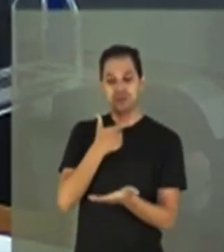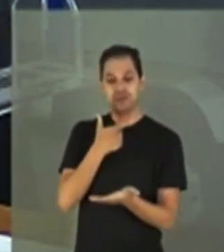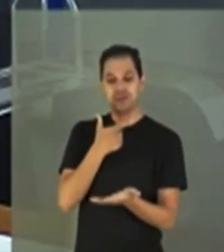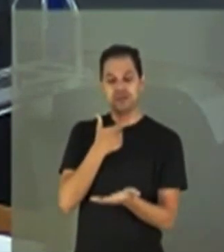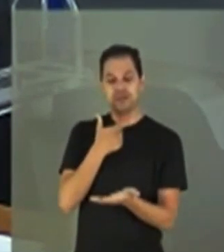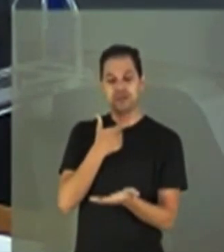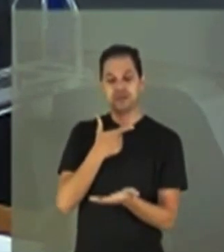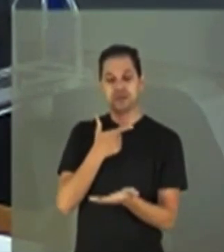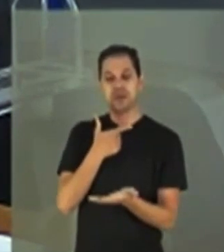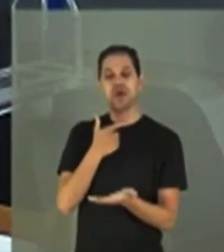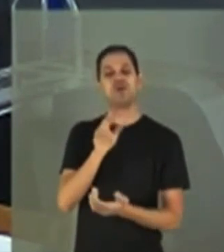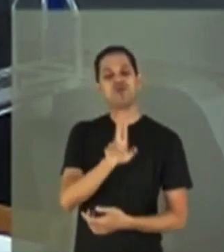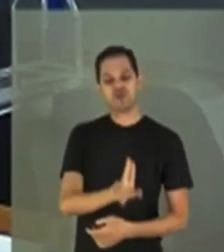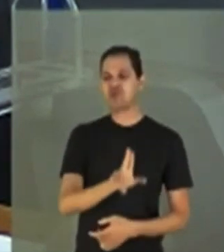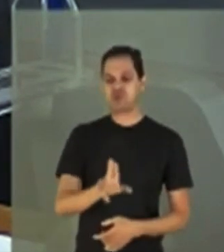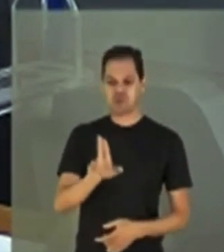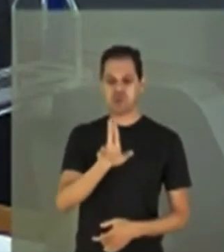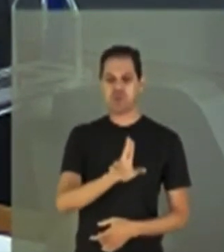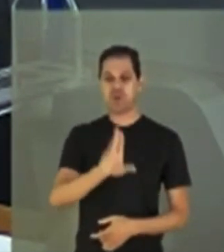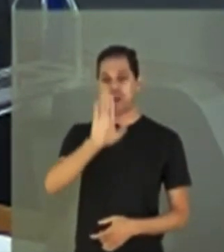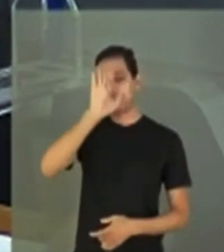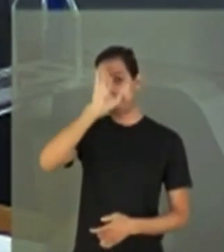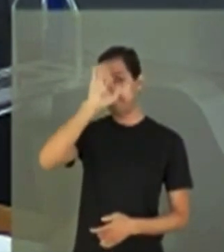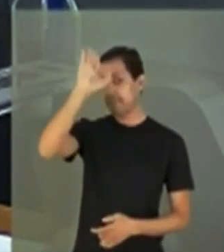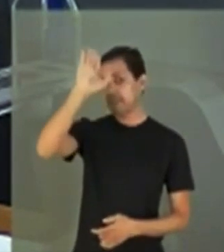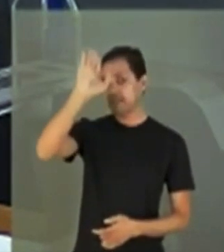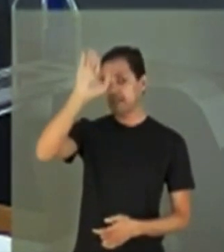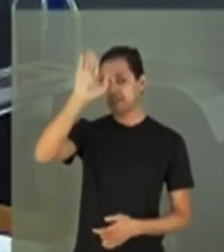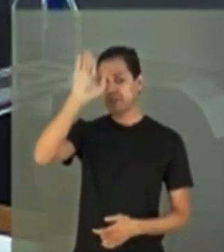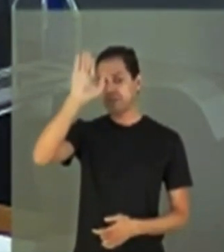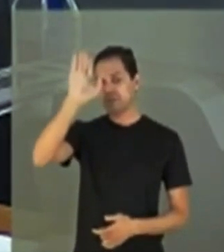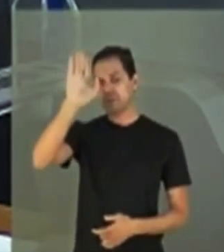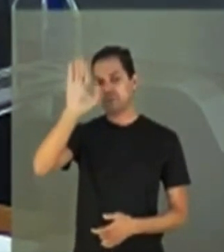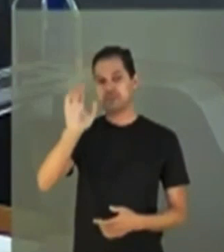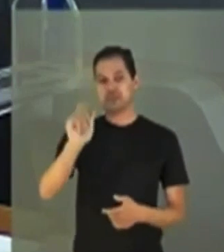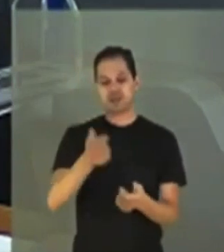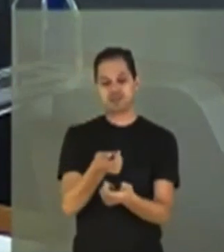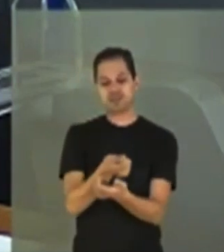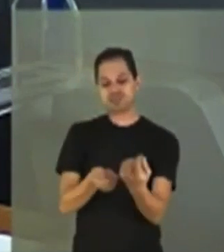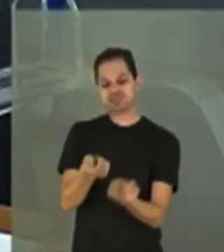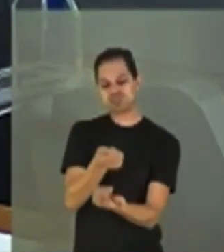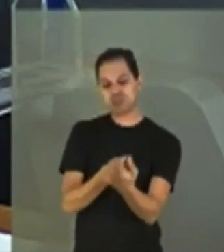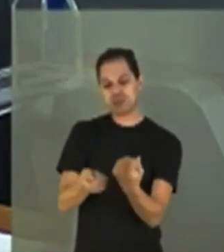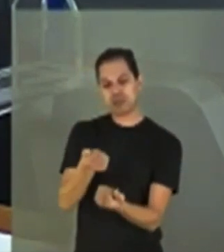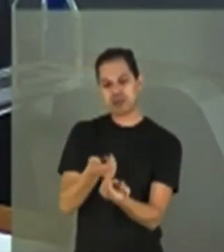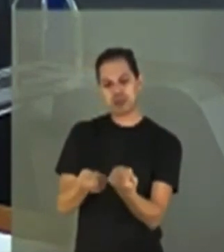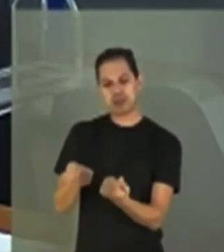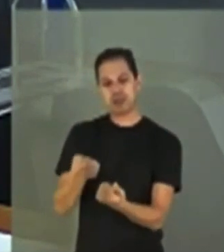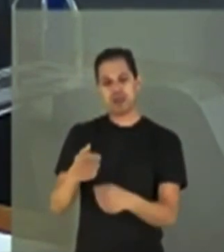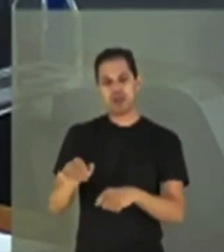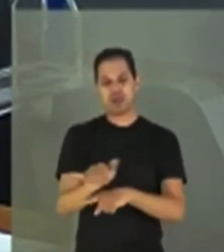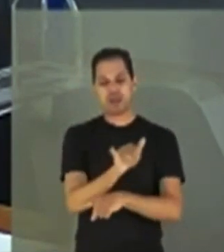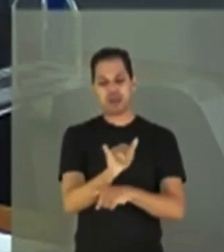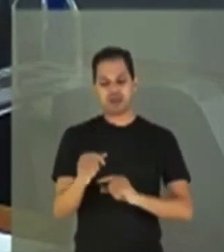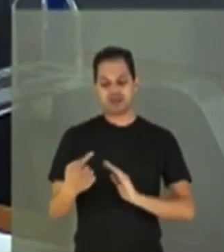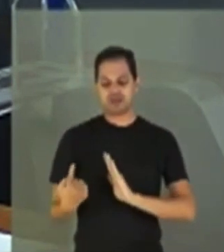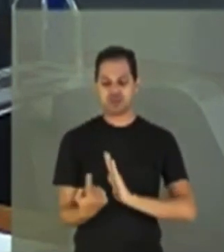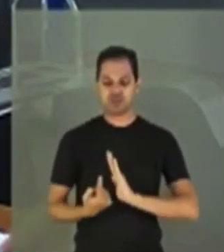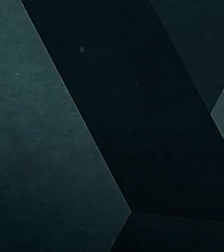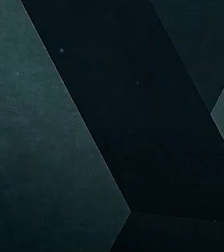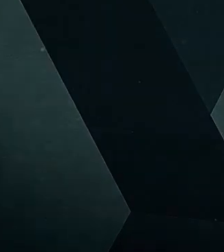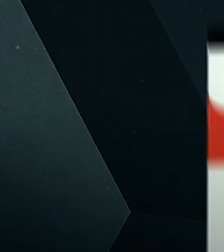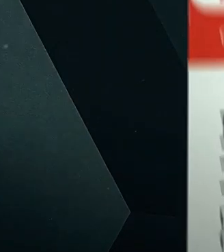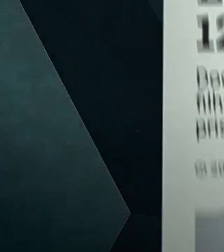precoce foi utilizado principalmente para sabotar as ações do isolamento